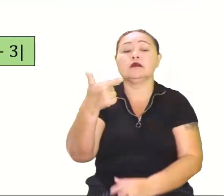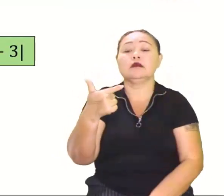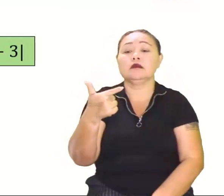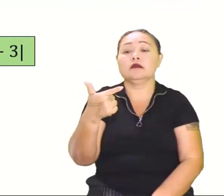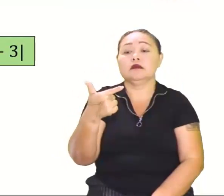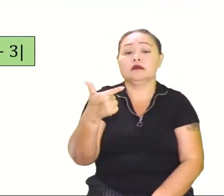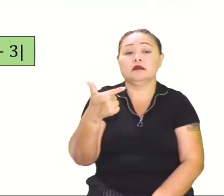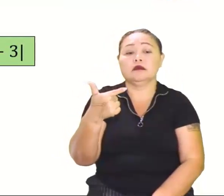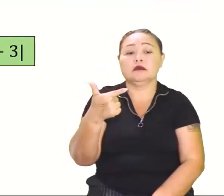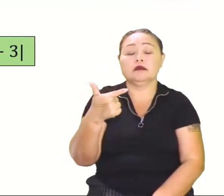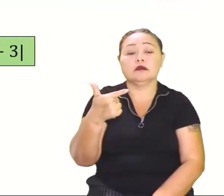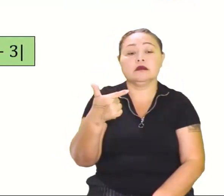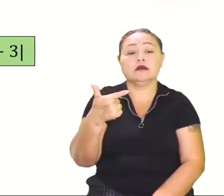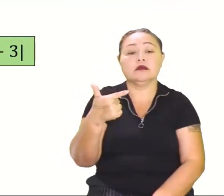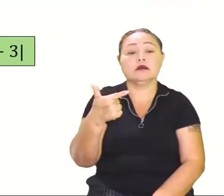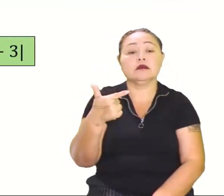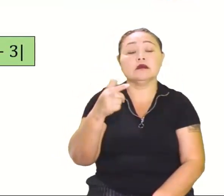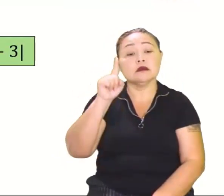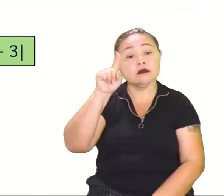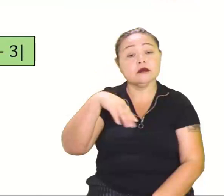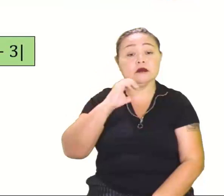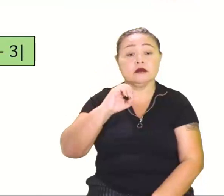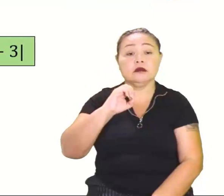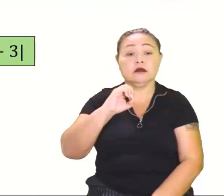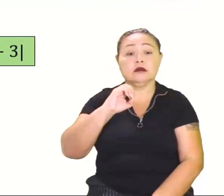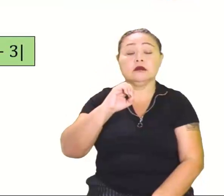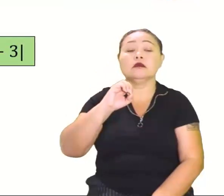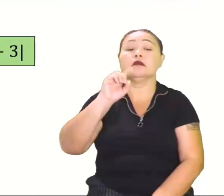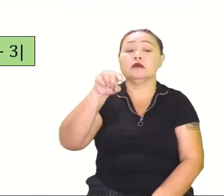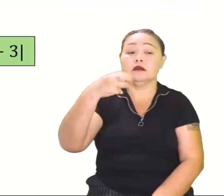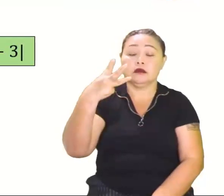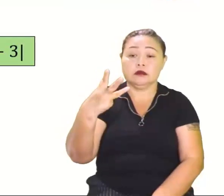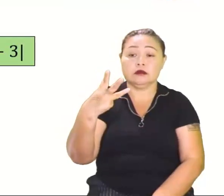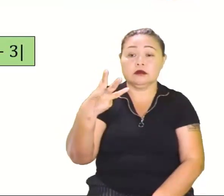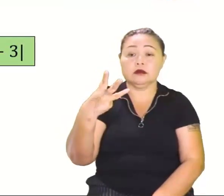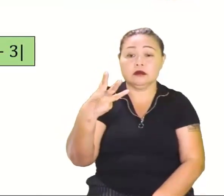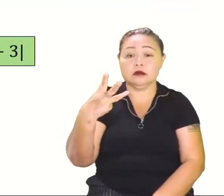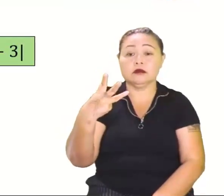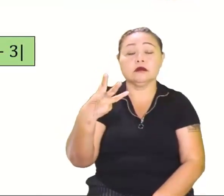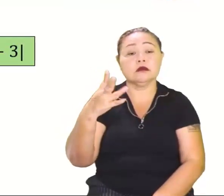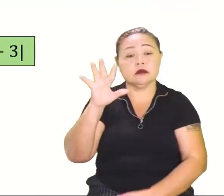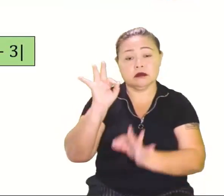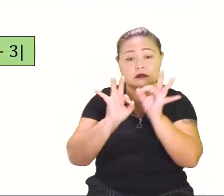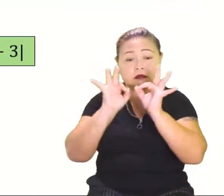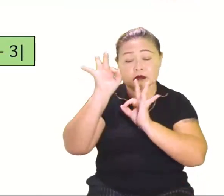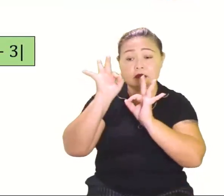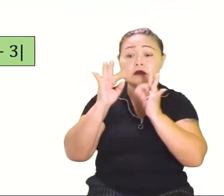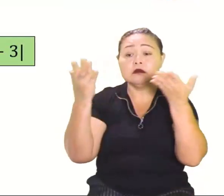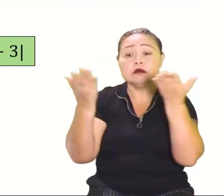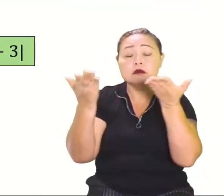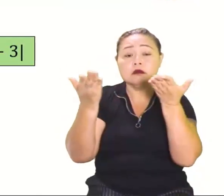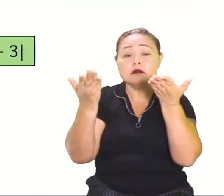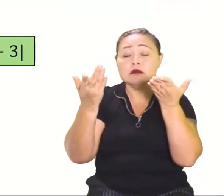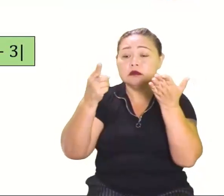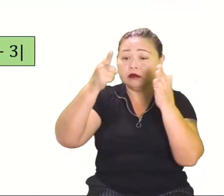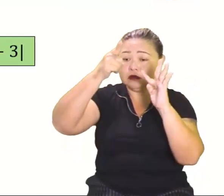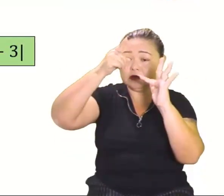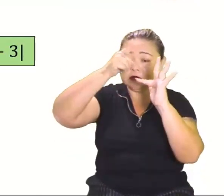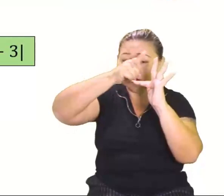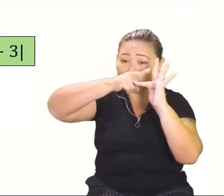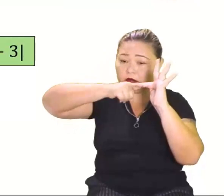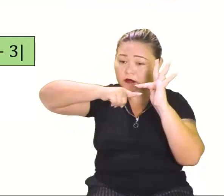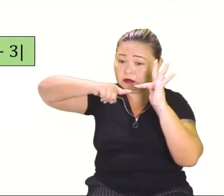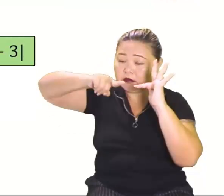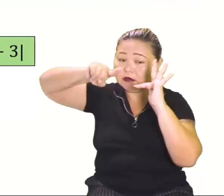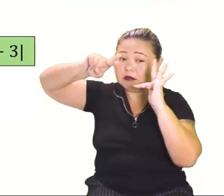2. 2. Beleza. E se fosse 0? 3. 3. Agora sim. Beleza. Agora alinhou. Isso. E agora vamos traçar a nossa curva